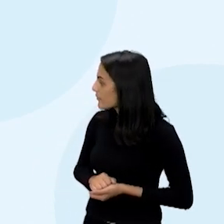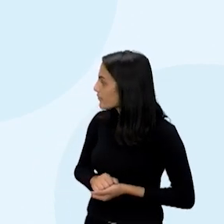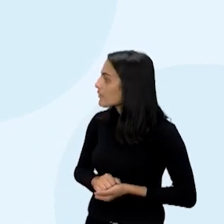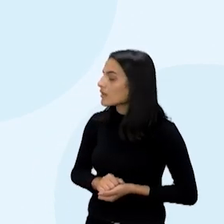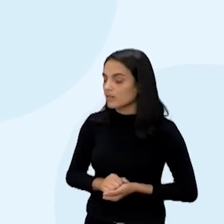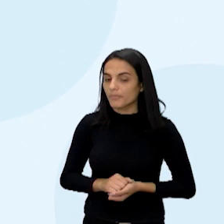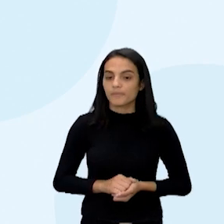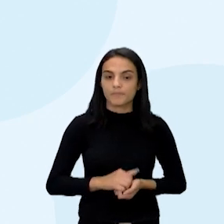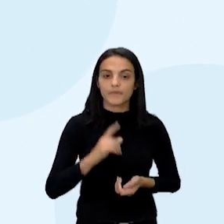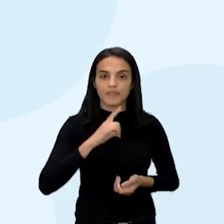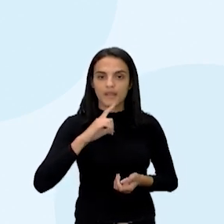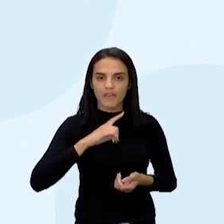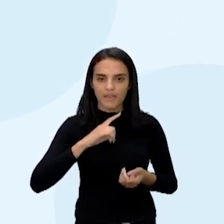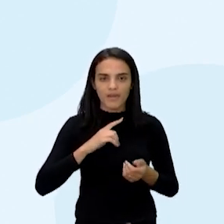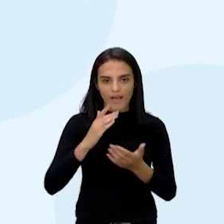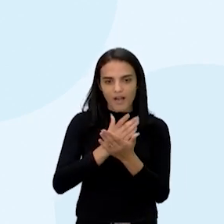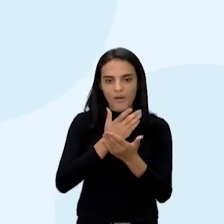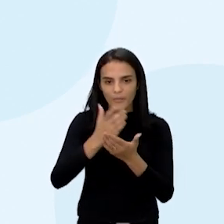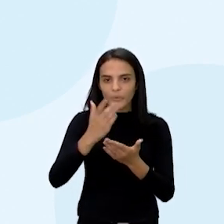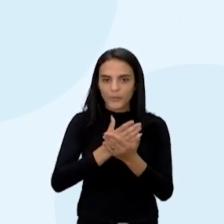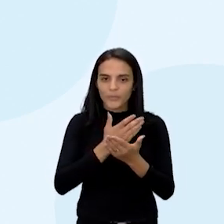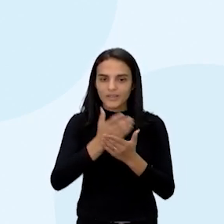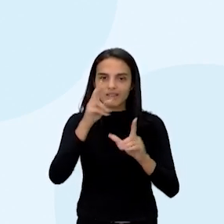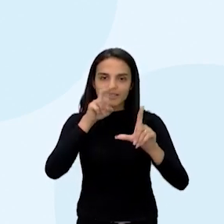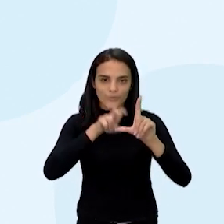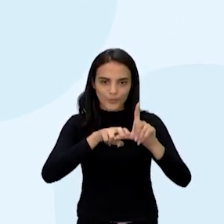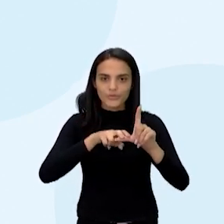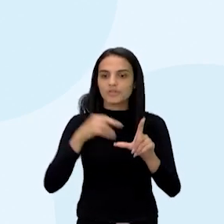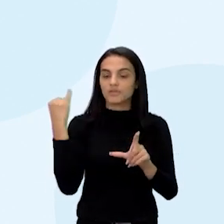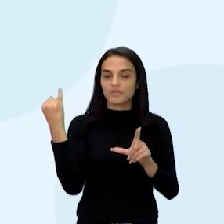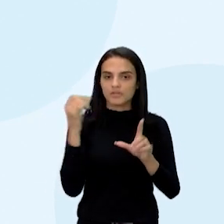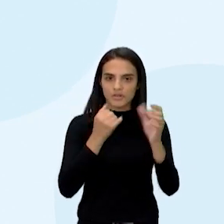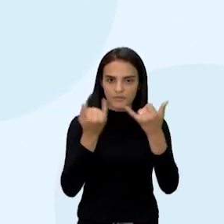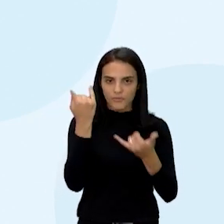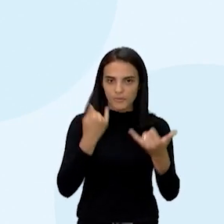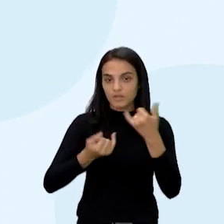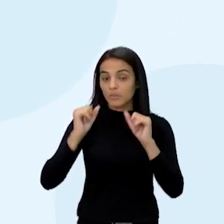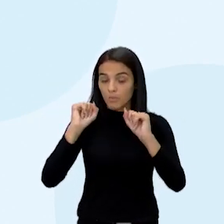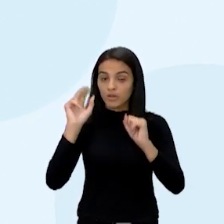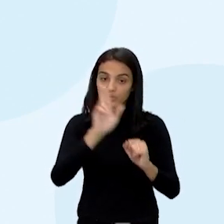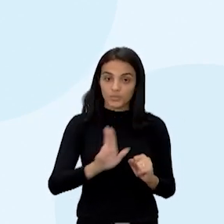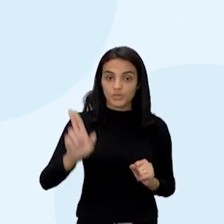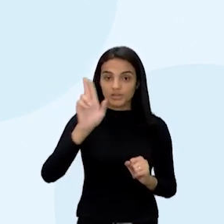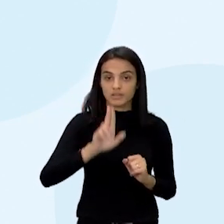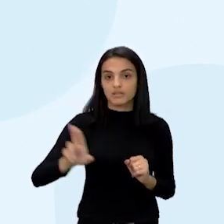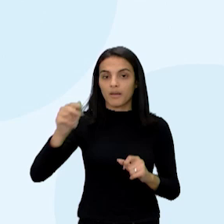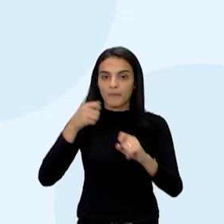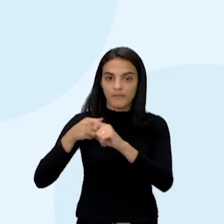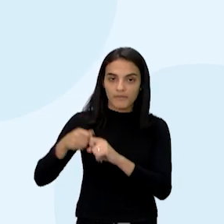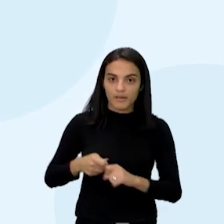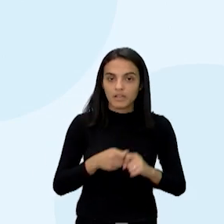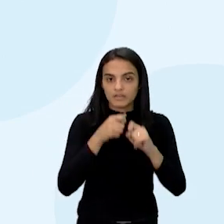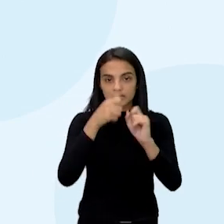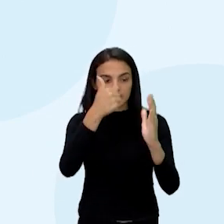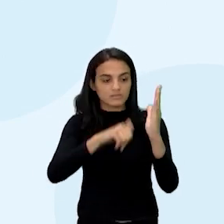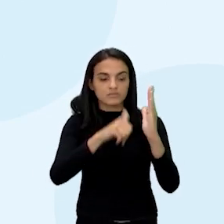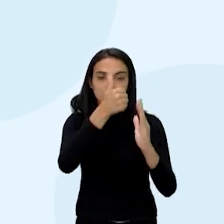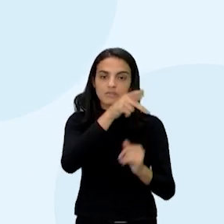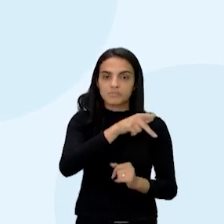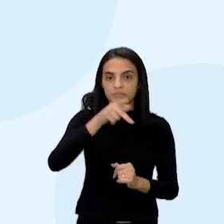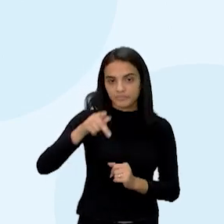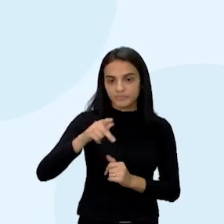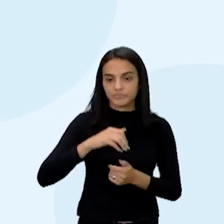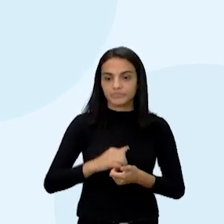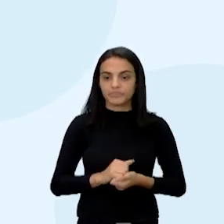Bom, aqui são algumas das fontes de informação que a gente pode utilizar para fazer a avaliação